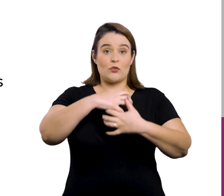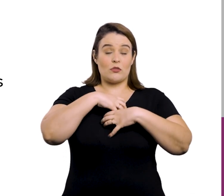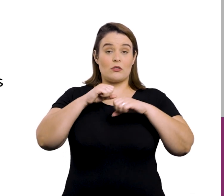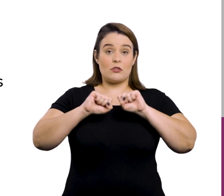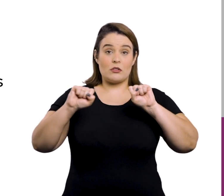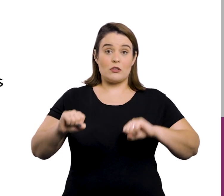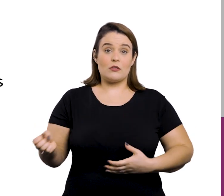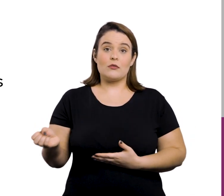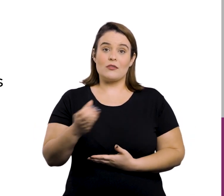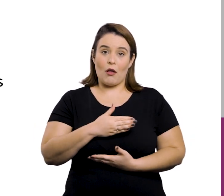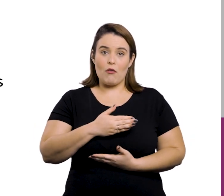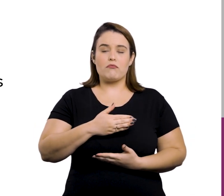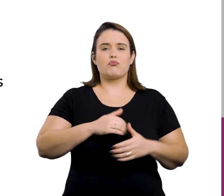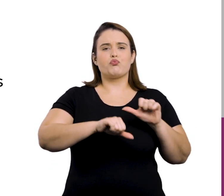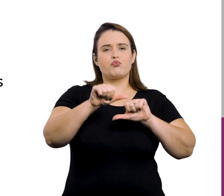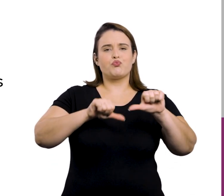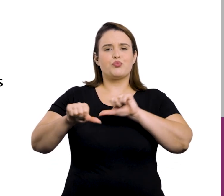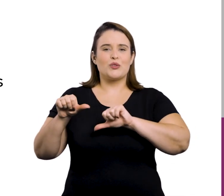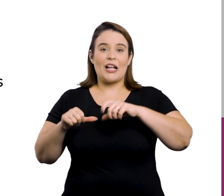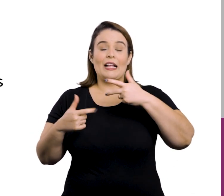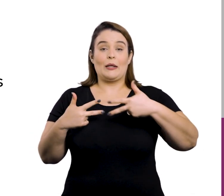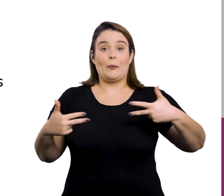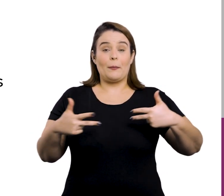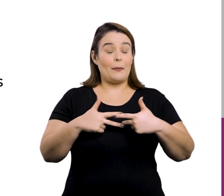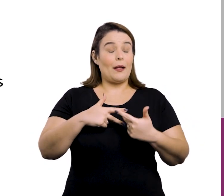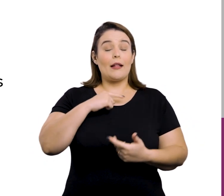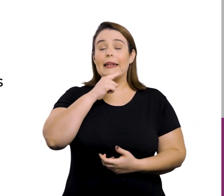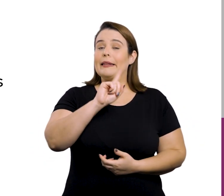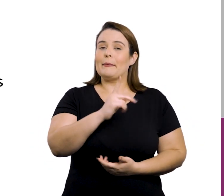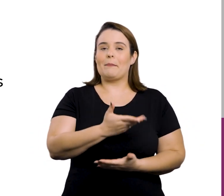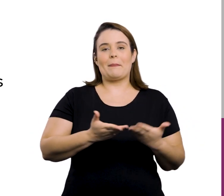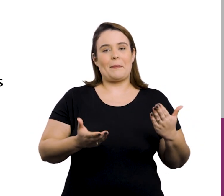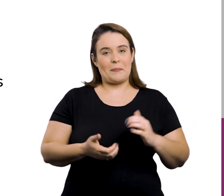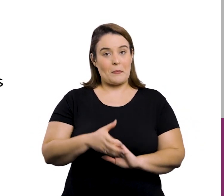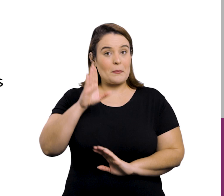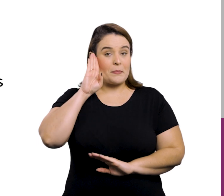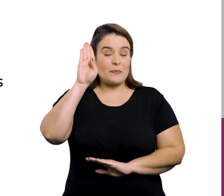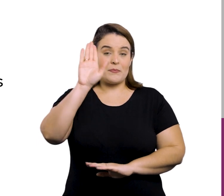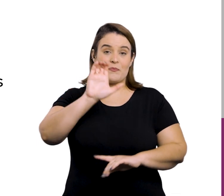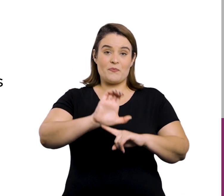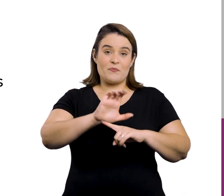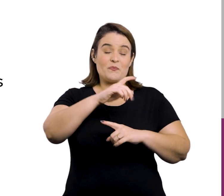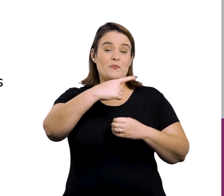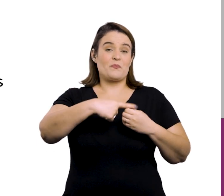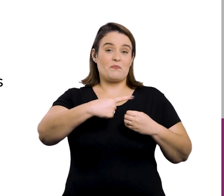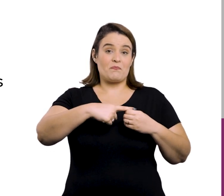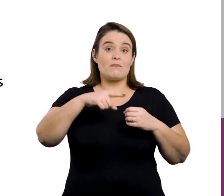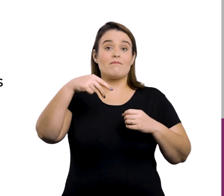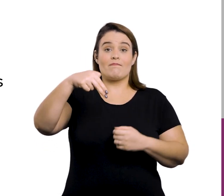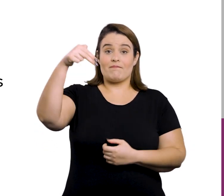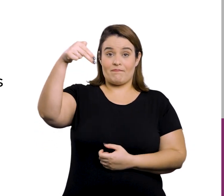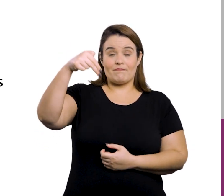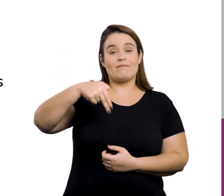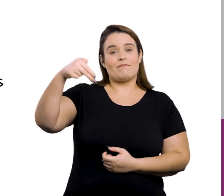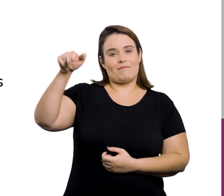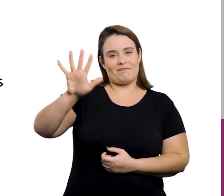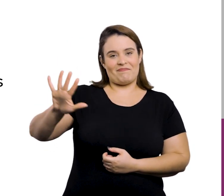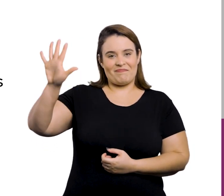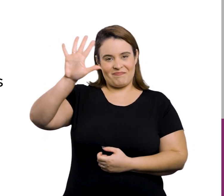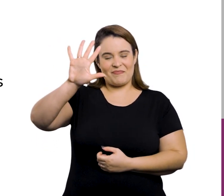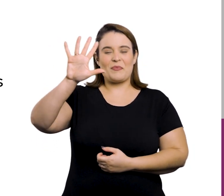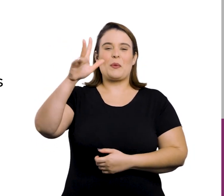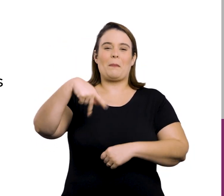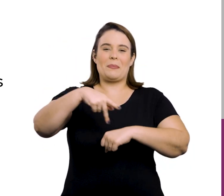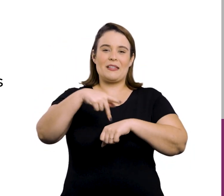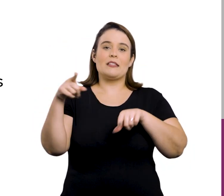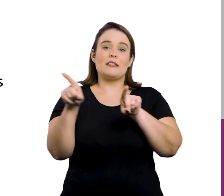Nesse novo sistema de redistribuição de recursos, ninguém perde, especialmente estados e municípios do norte e do nordeste